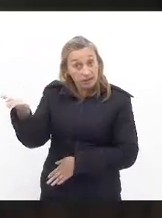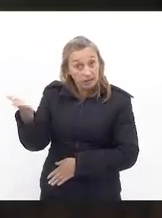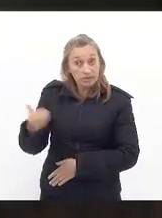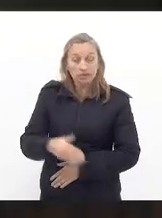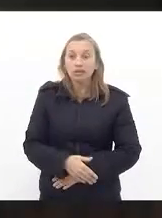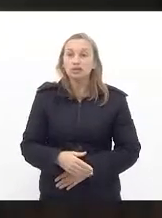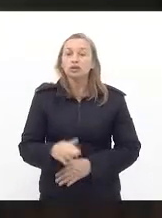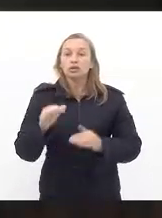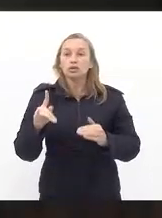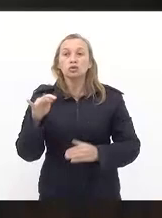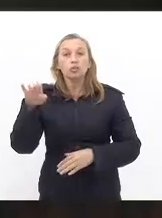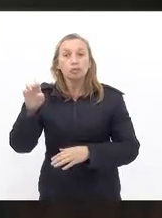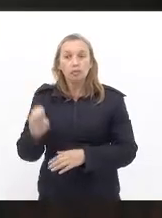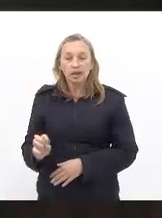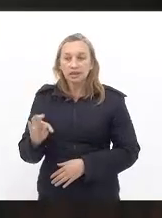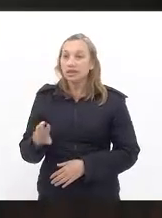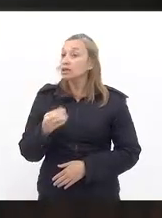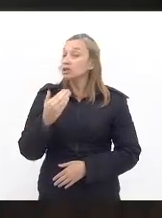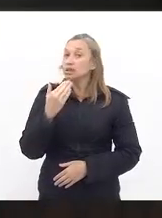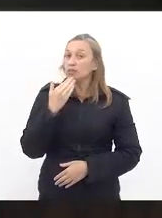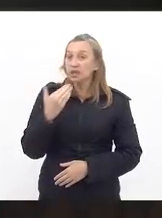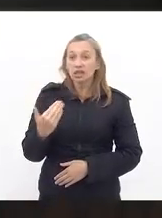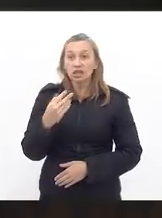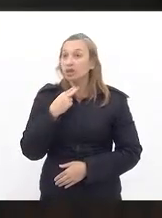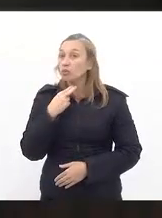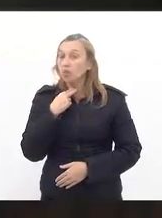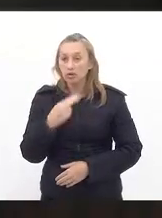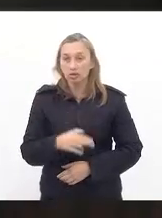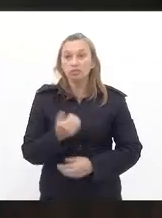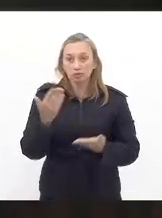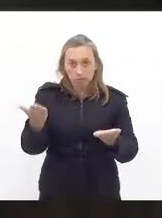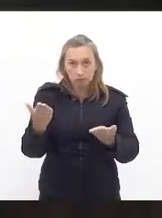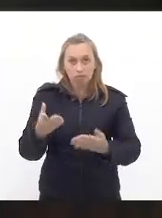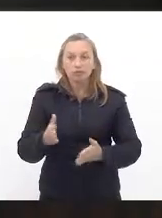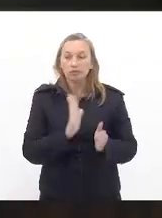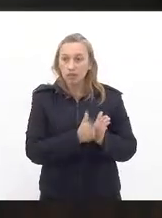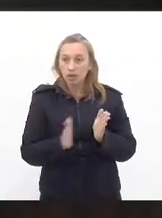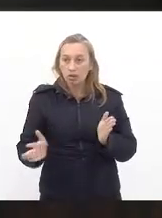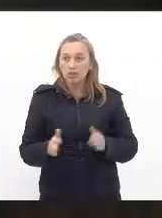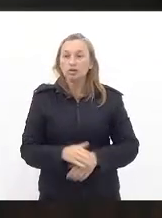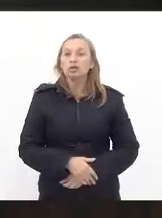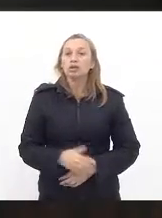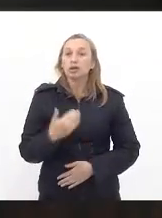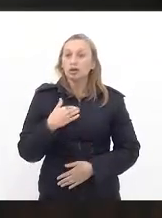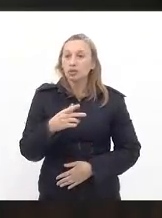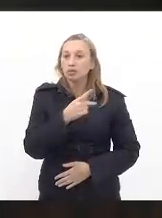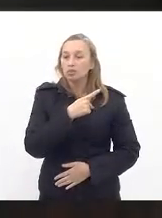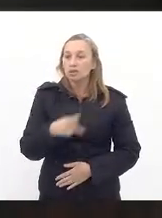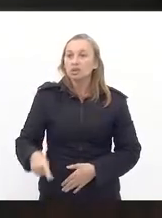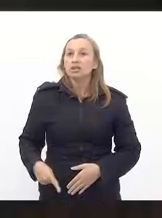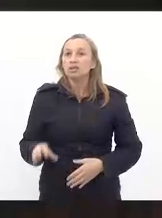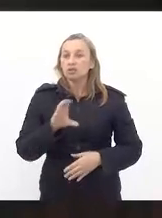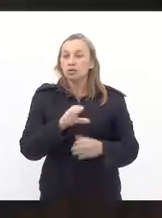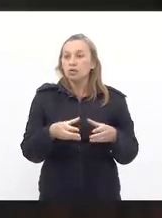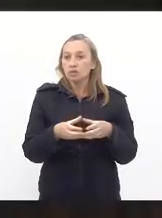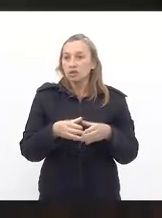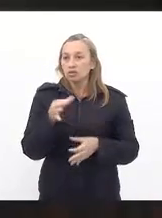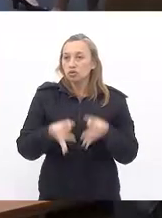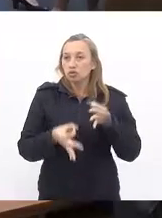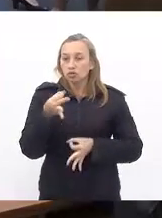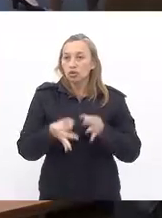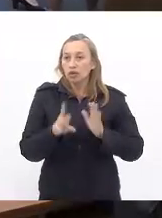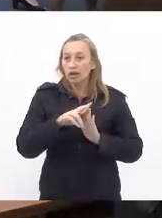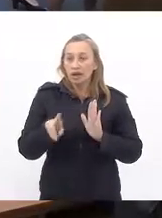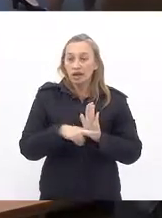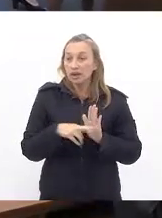Um suplente não pode pedir pois eu eu como presidente da Comissão de concessão Justiça o